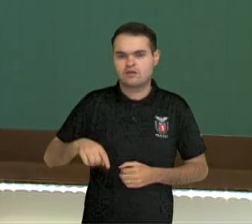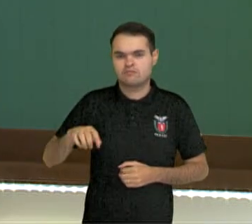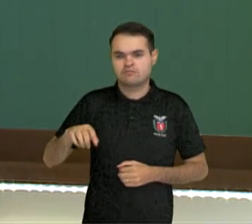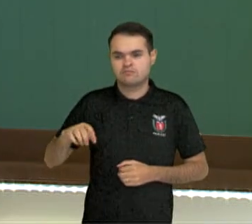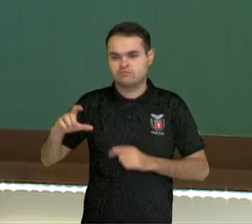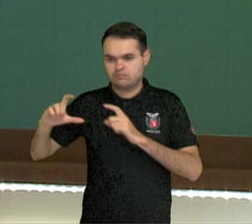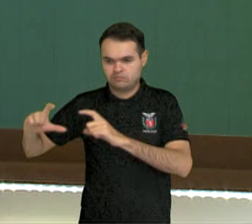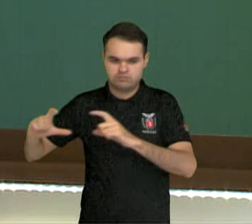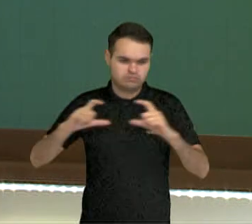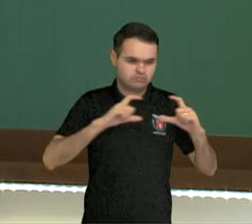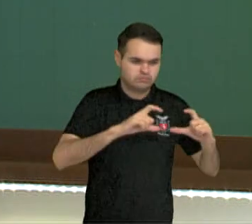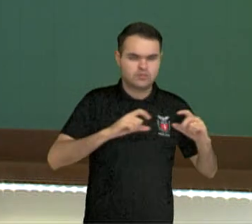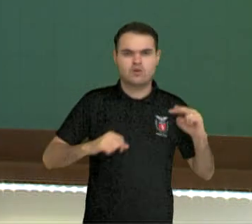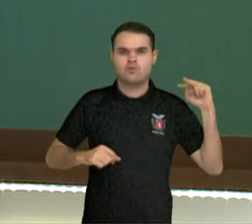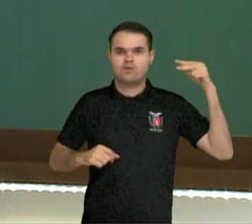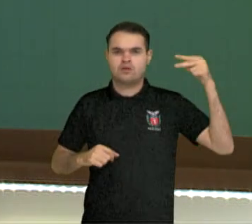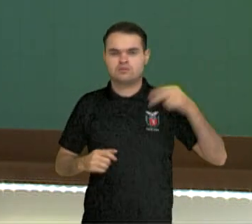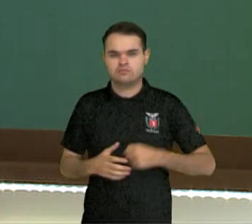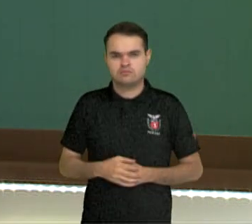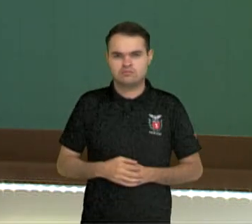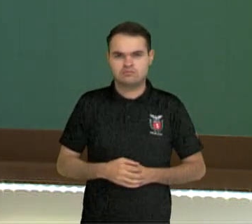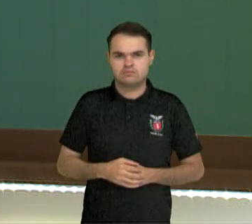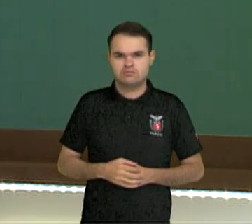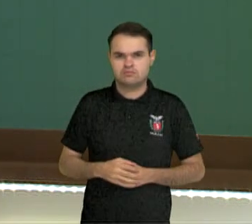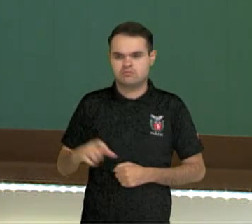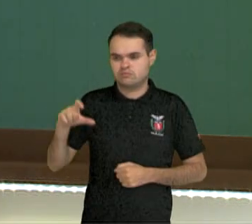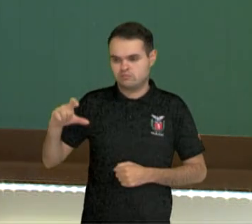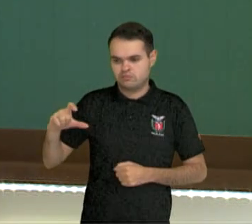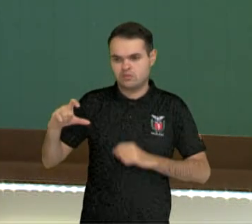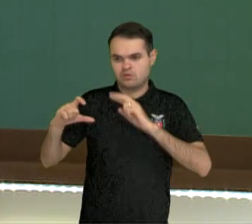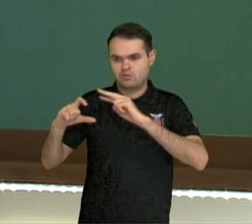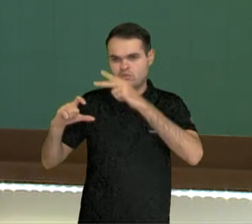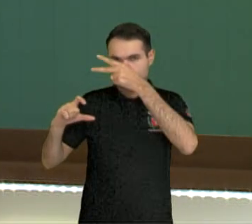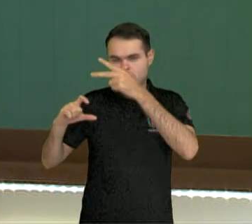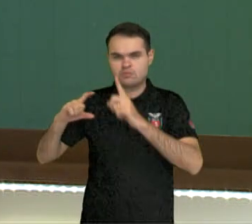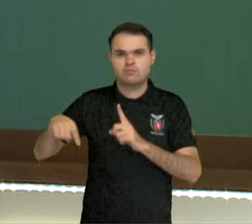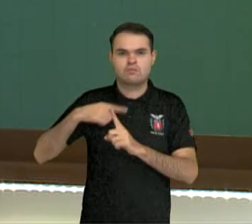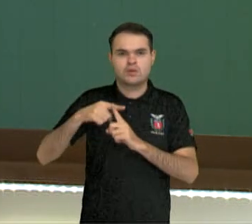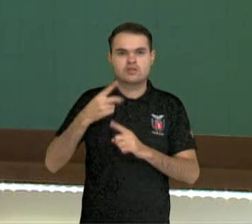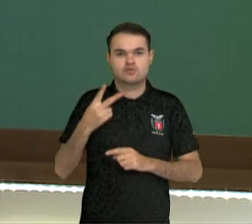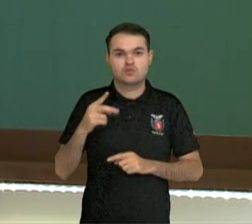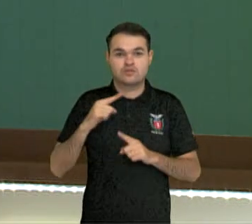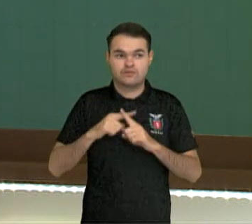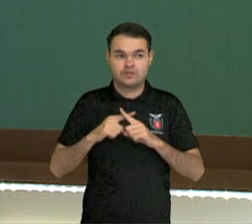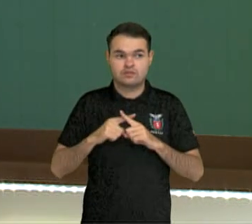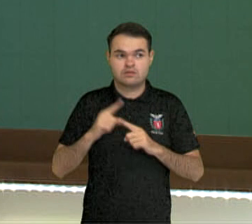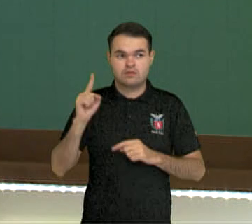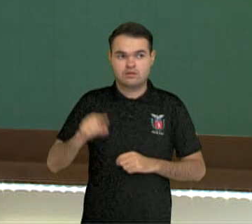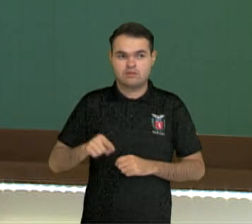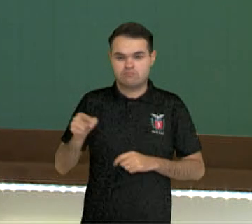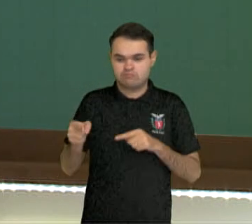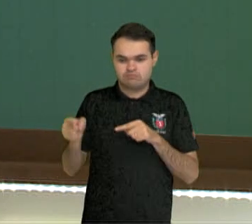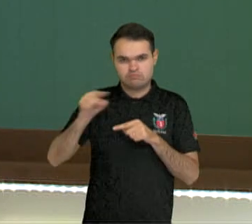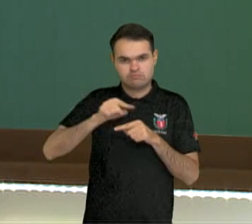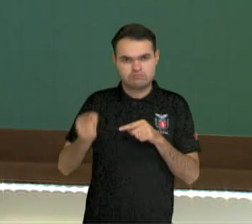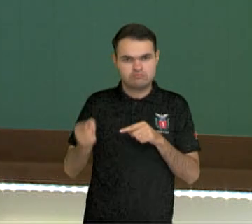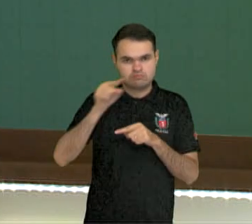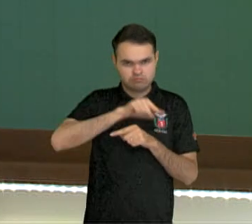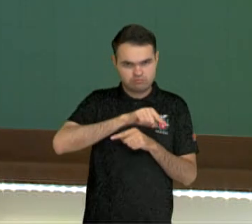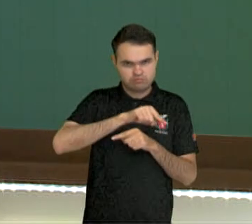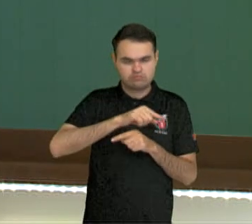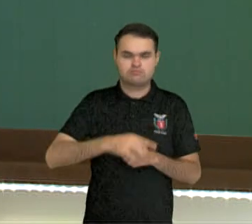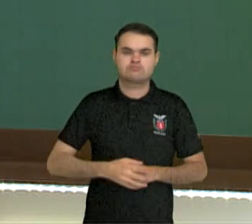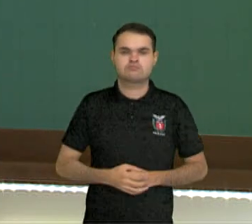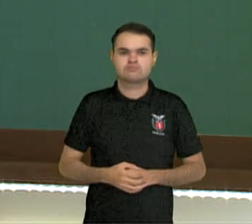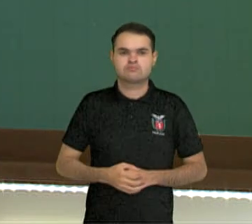é que eu resolvo? Quadrado do primeiro termo, mais 2 vezes, esse 2 é da fórmula, tá bom? 2 vezes o